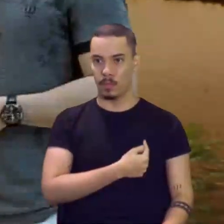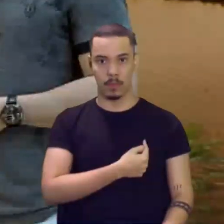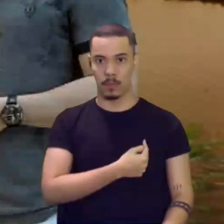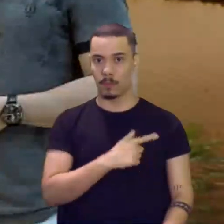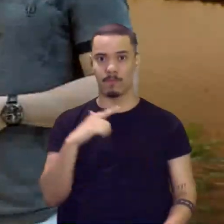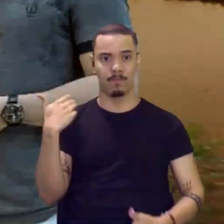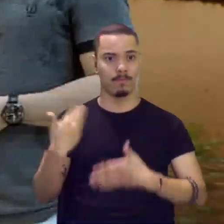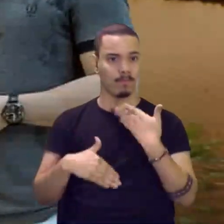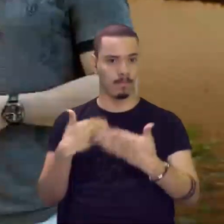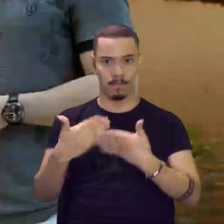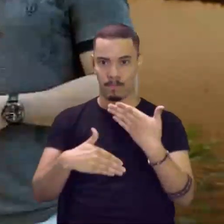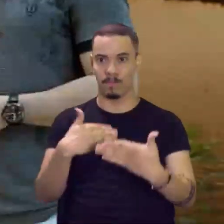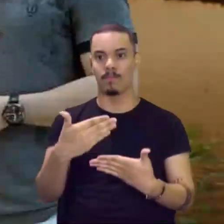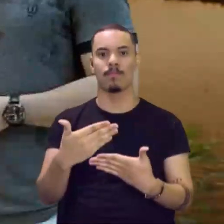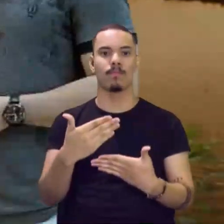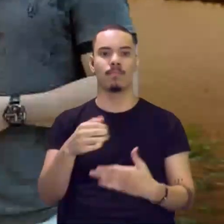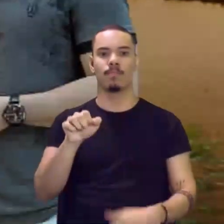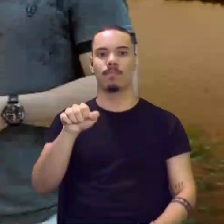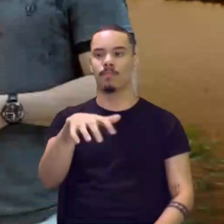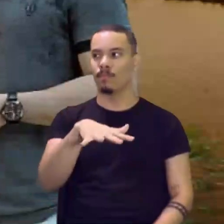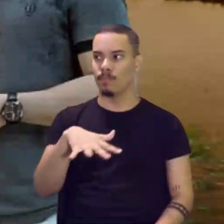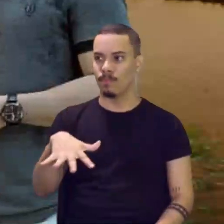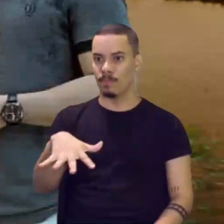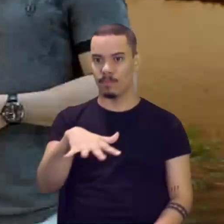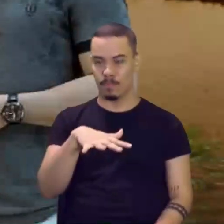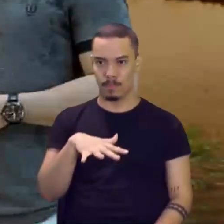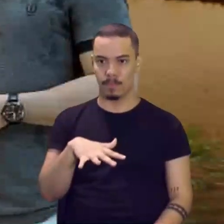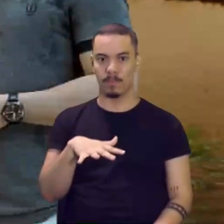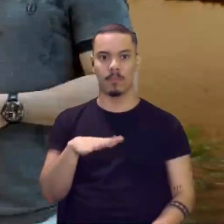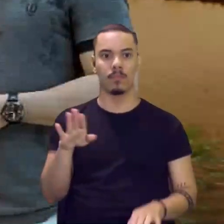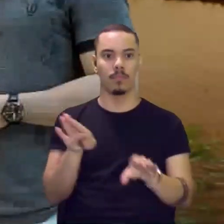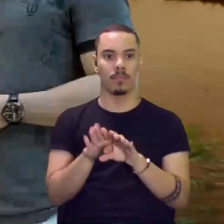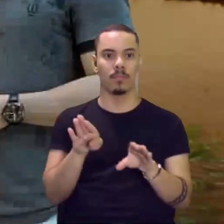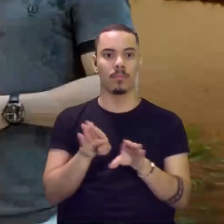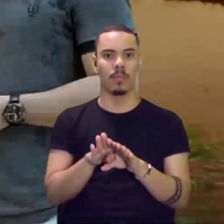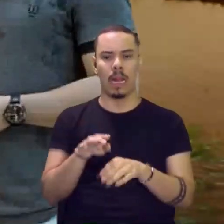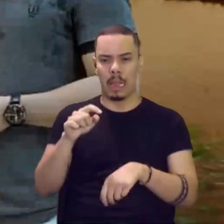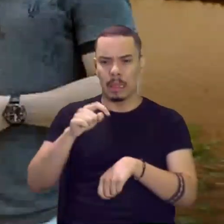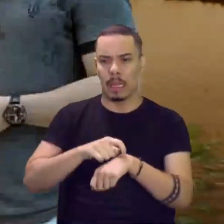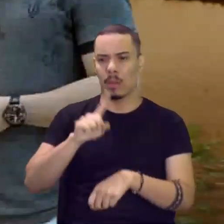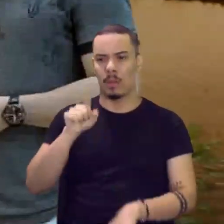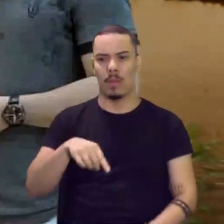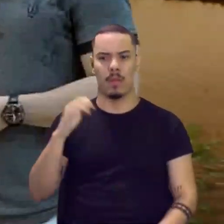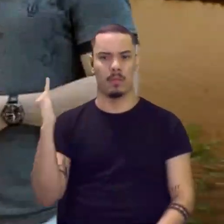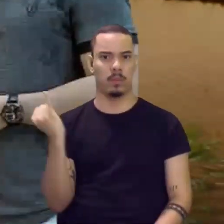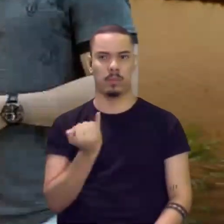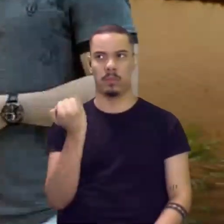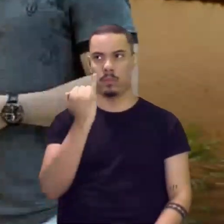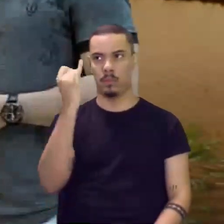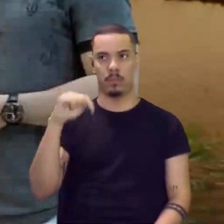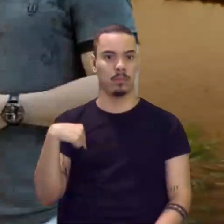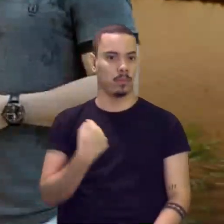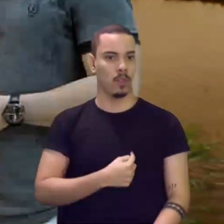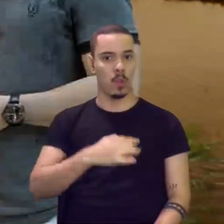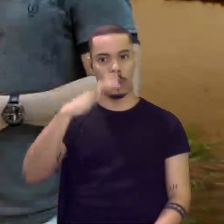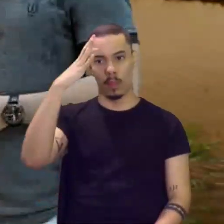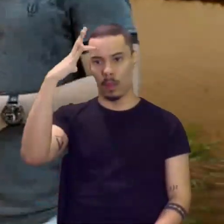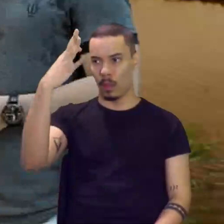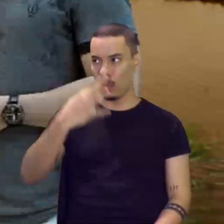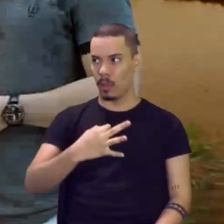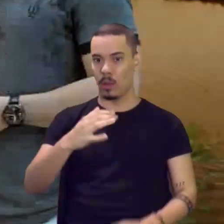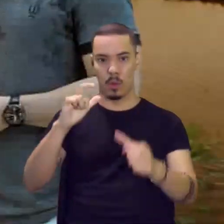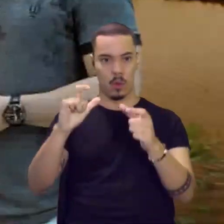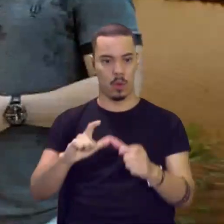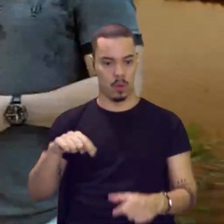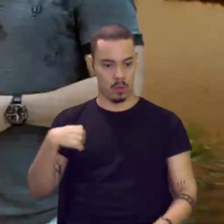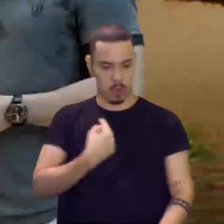tempo, o espaço e tempo são de suma importância para a gente entender esse local que a